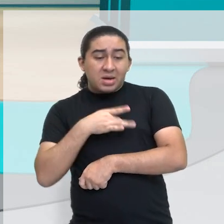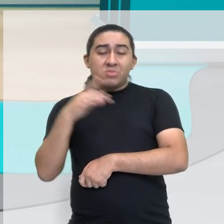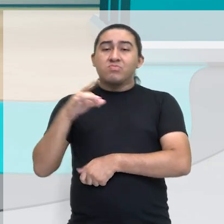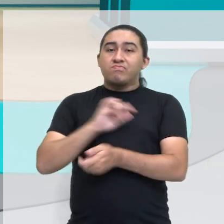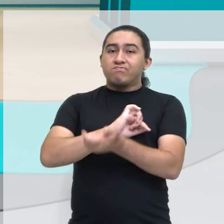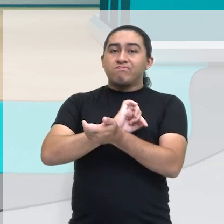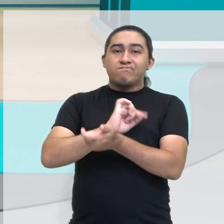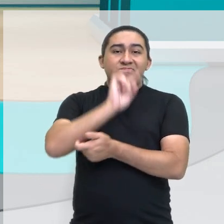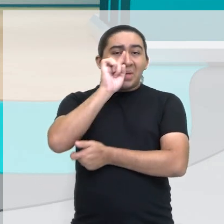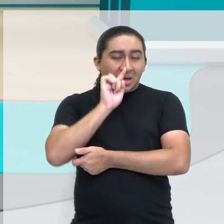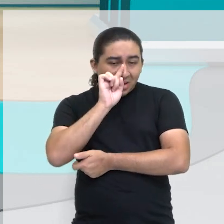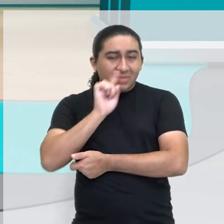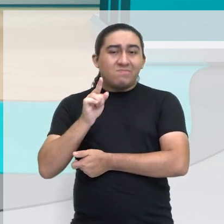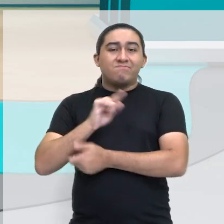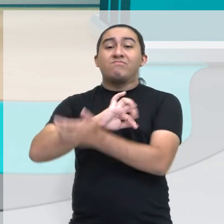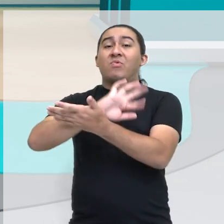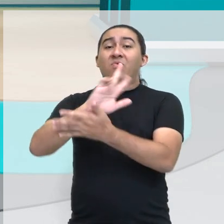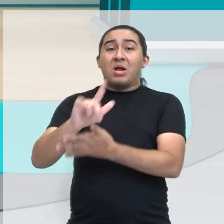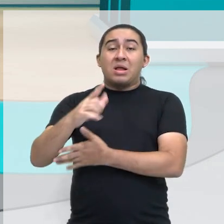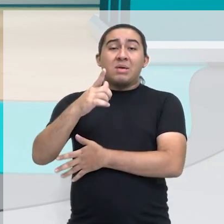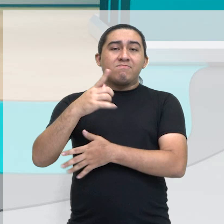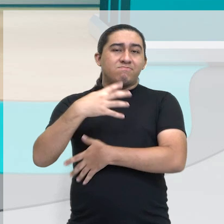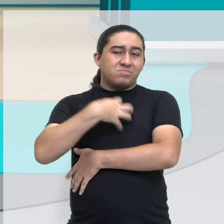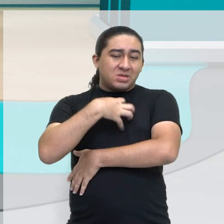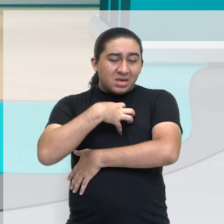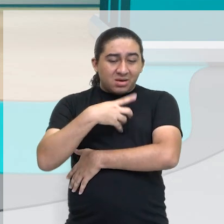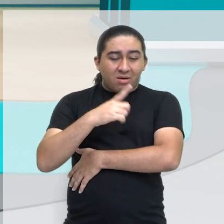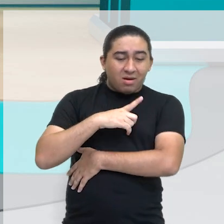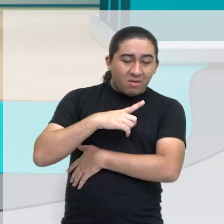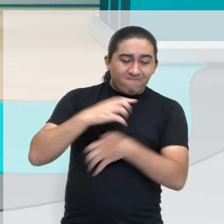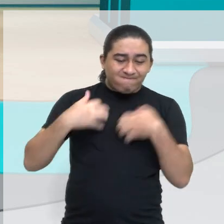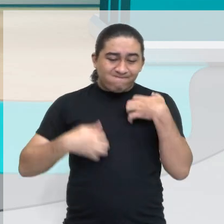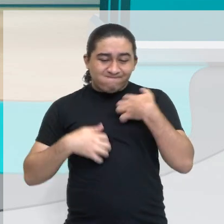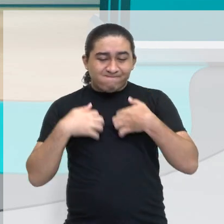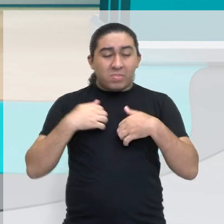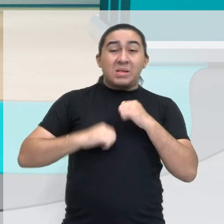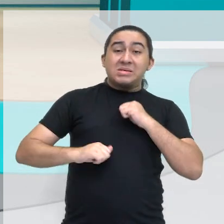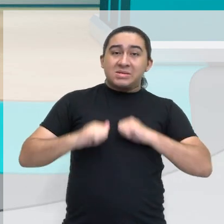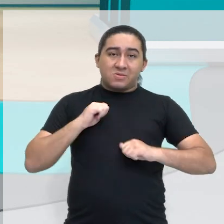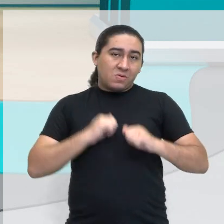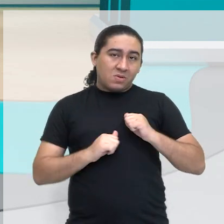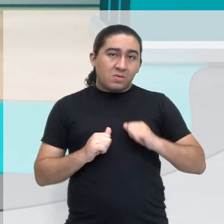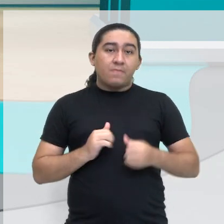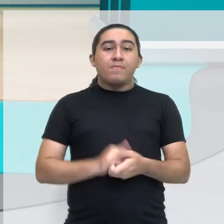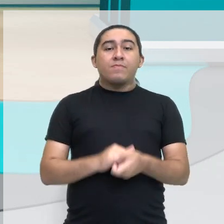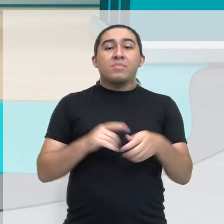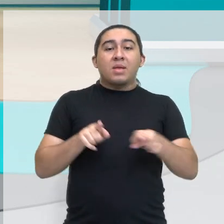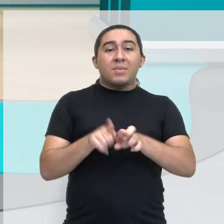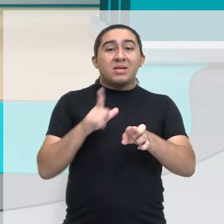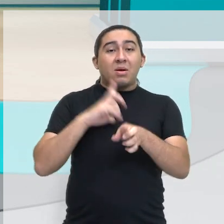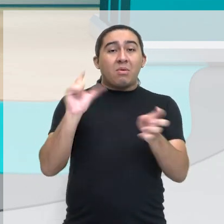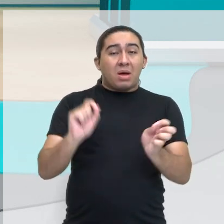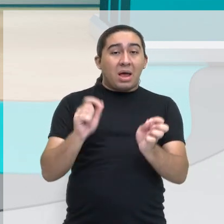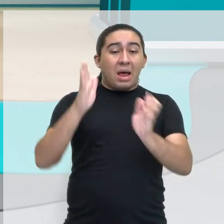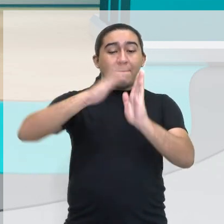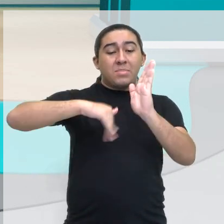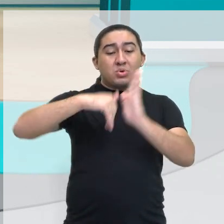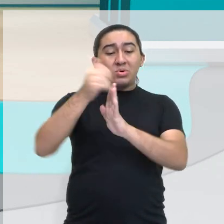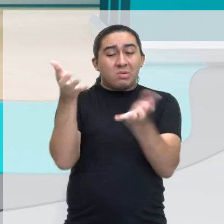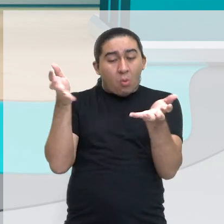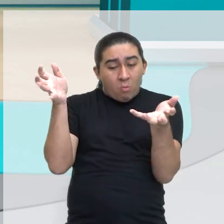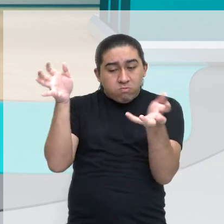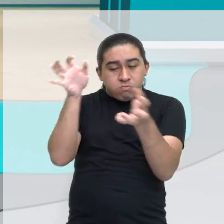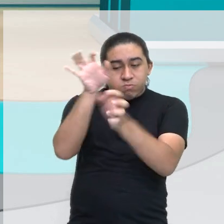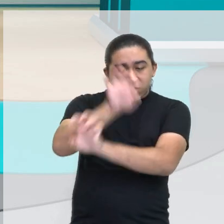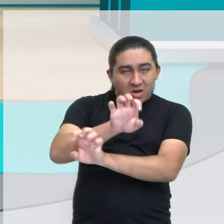que incomodava interiormente o artista. Então, ele deformava a imagem para destacar as emoções. E